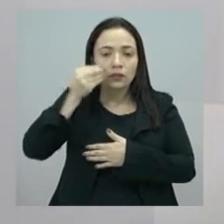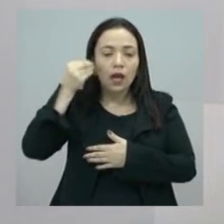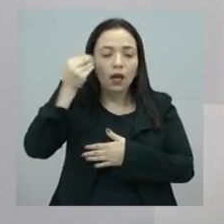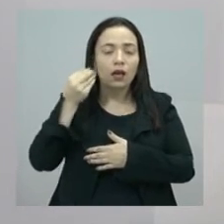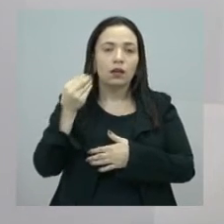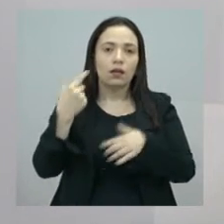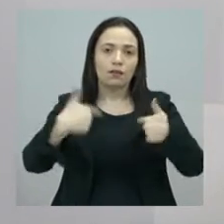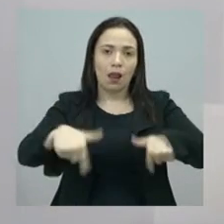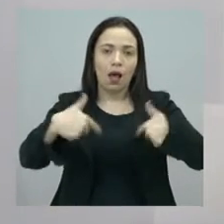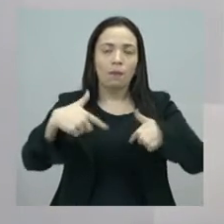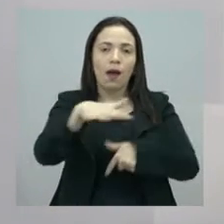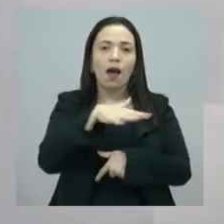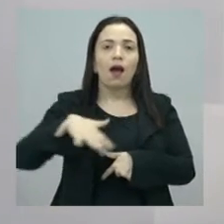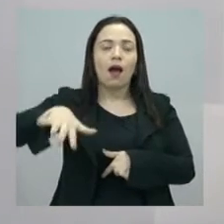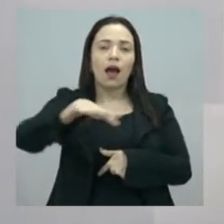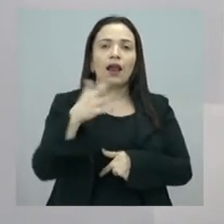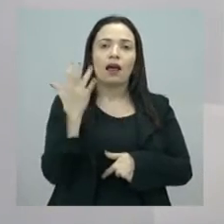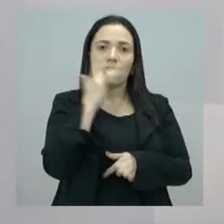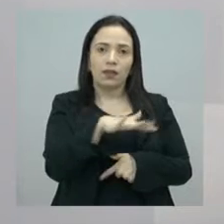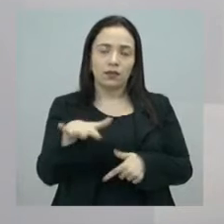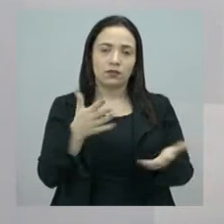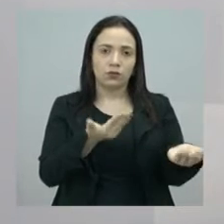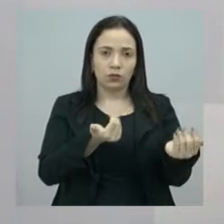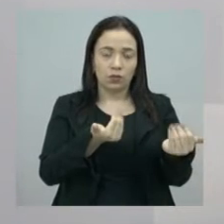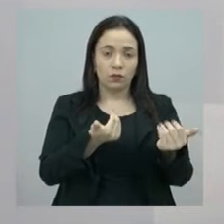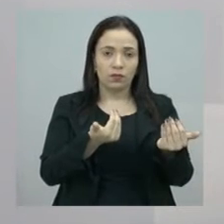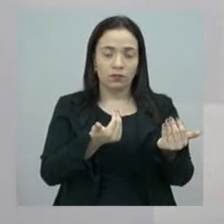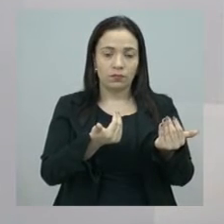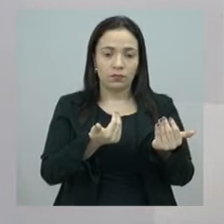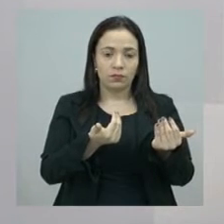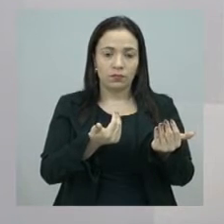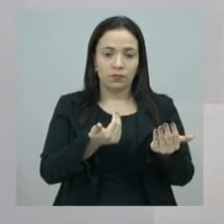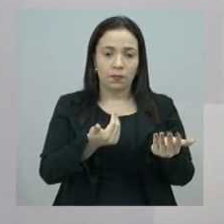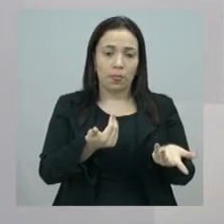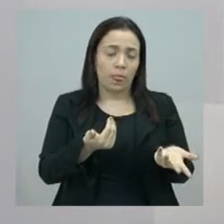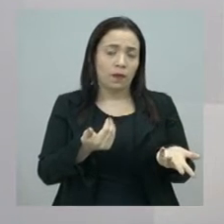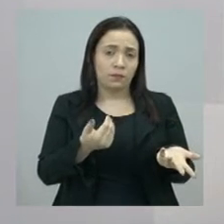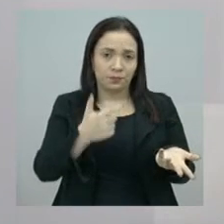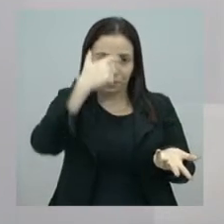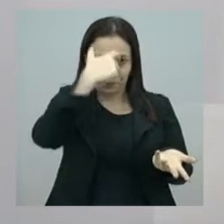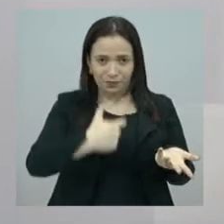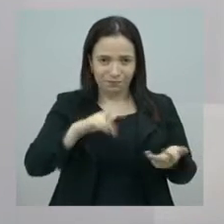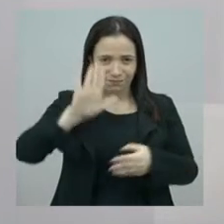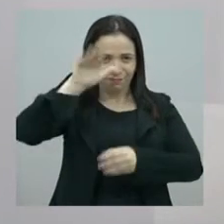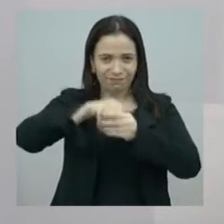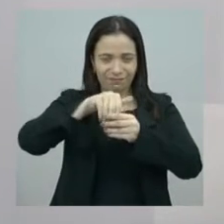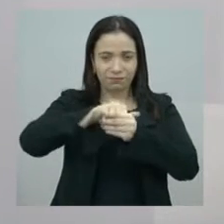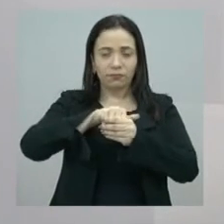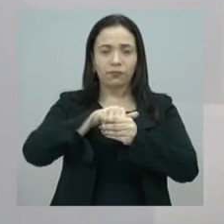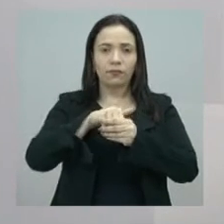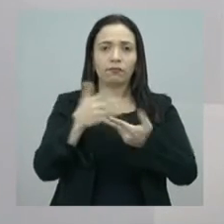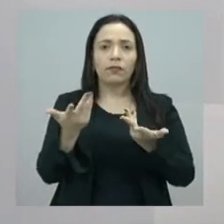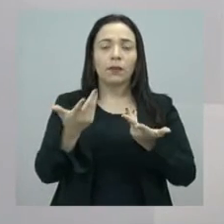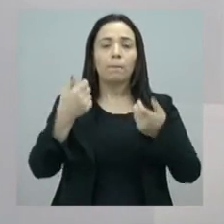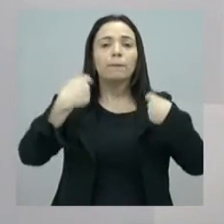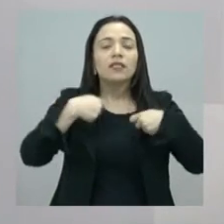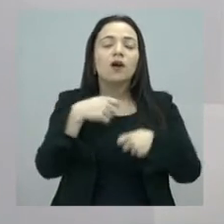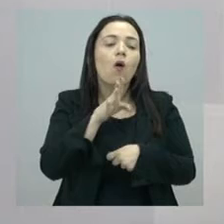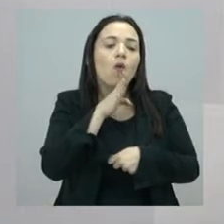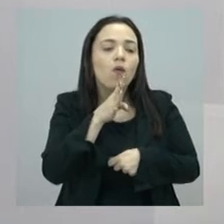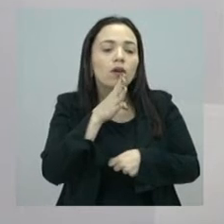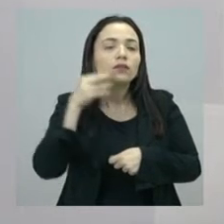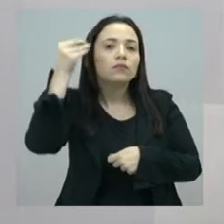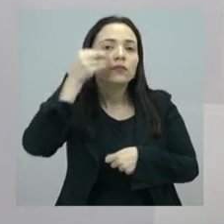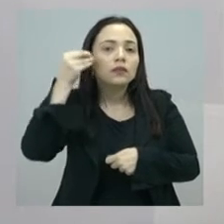infância e juventude. Ou seja, que o possível conselheiro não seja uma pessoa completamente distante das políticas voltadas